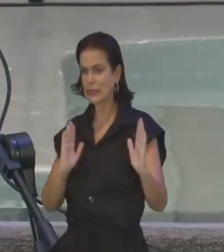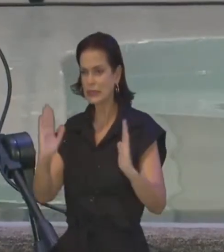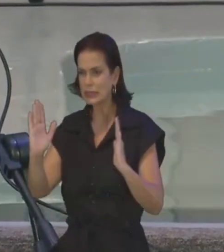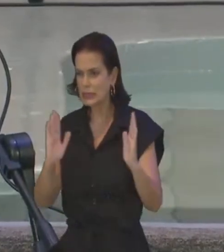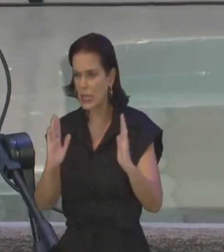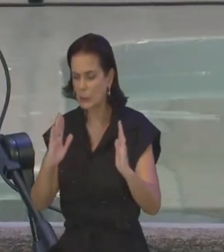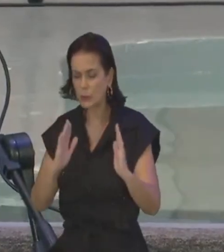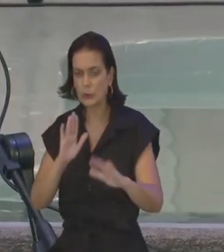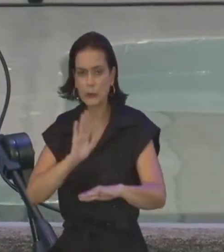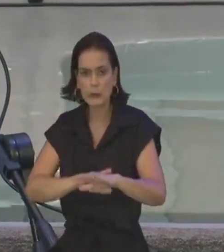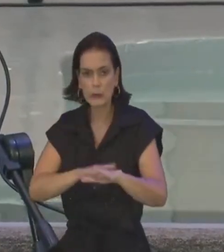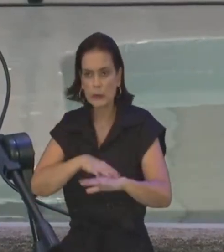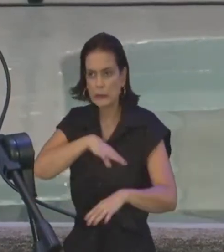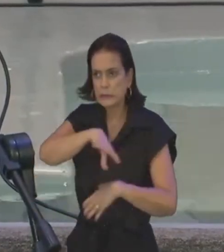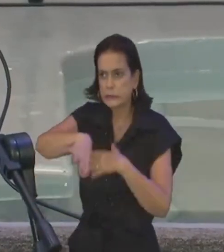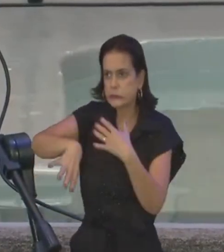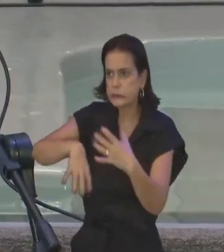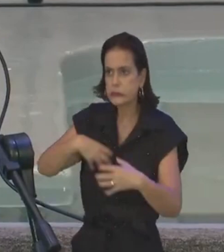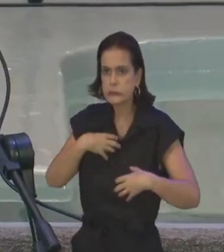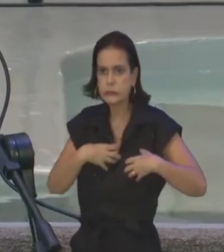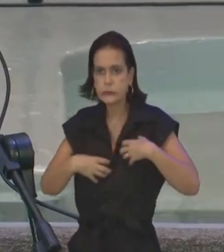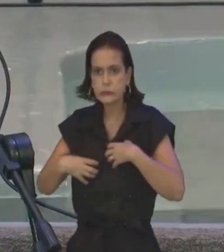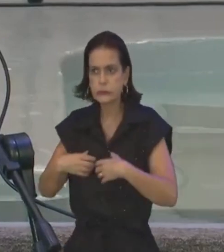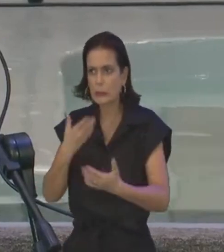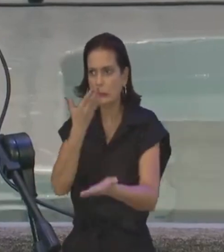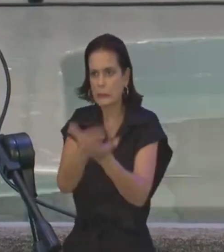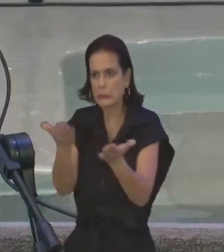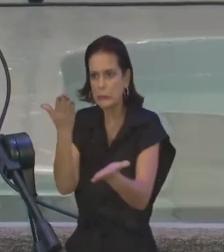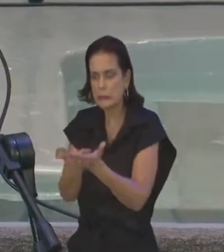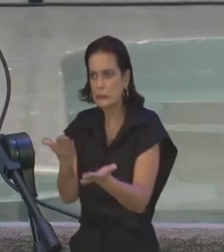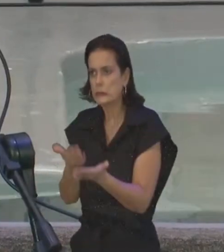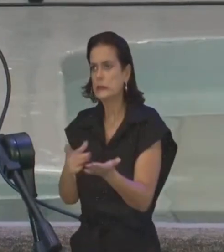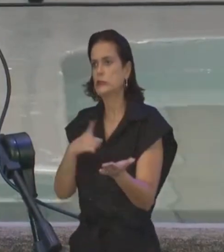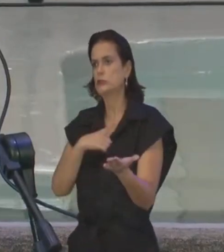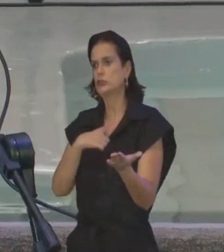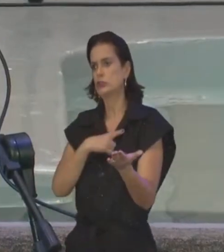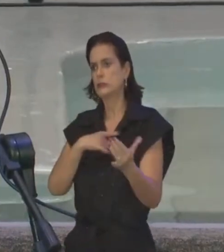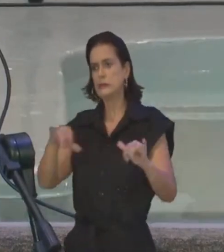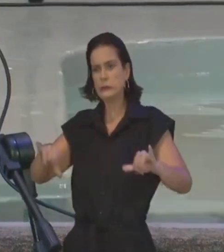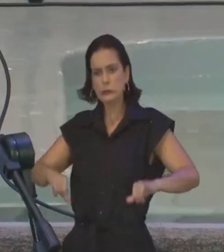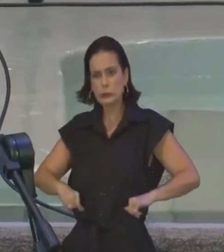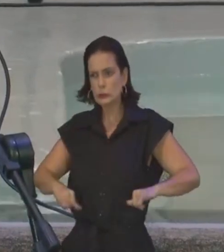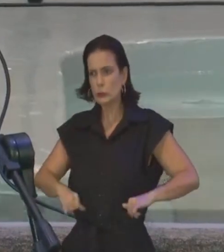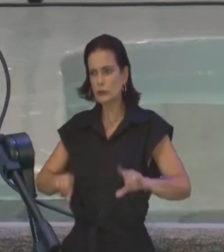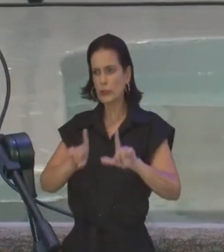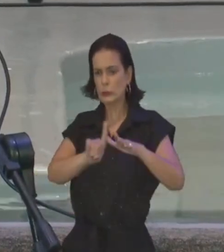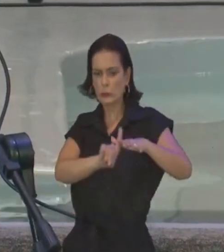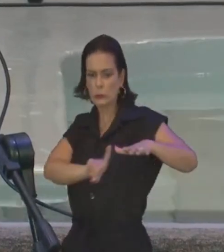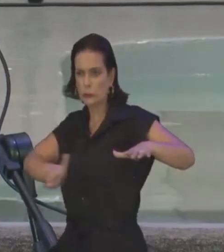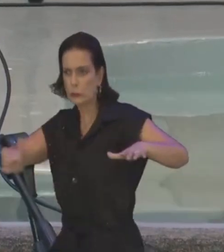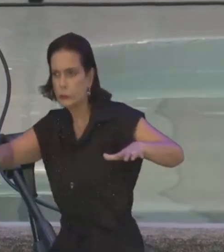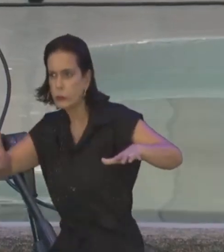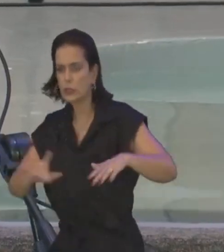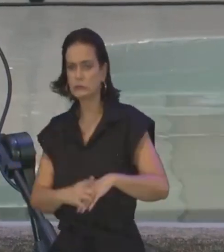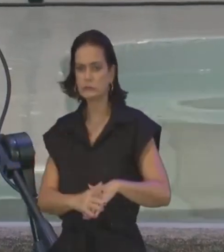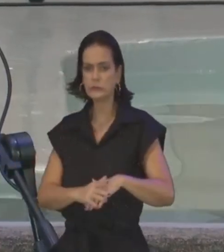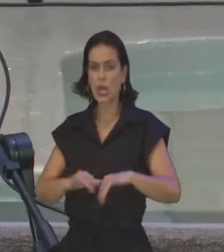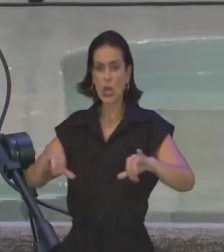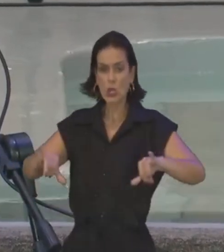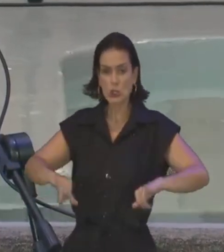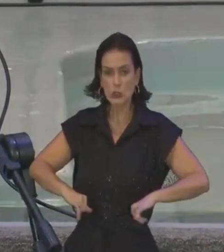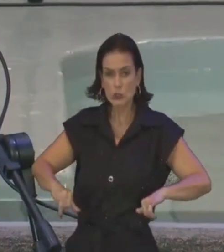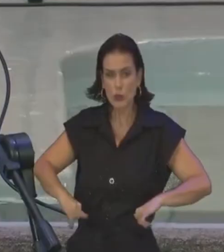muito atribulados, com muitas perdas, sofrendo exílio,